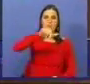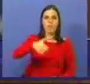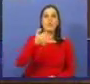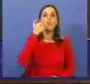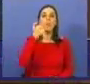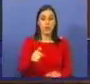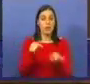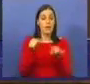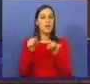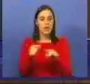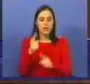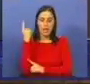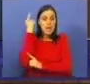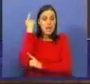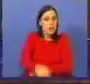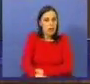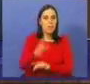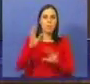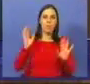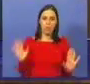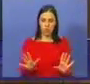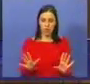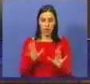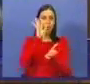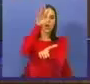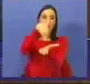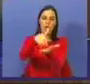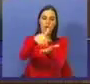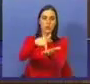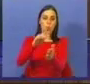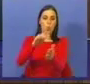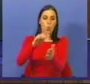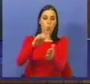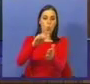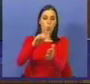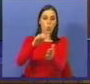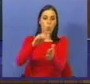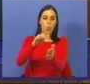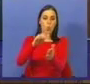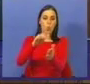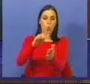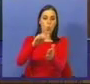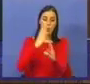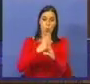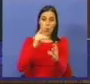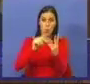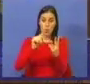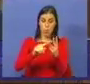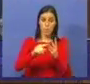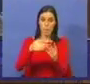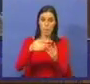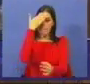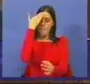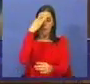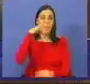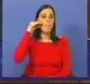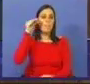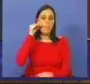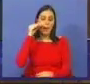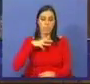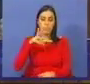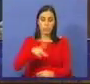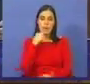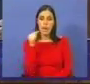0,5, isso impõe que o resultado do último trimestre, que é a previsão do Banco de Portugal,